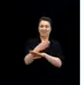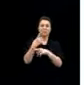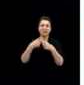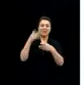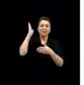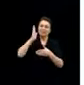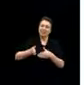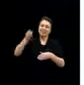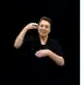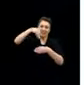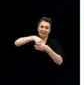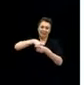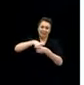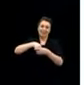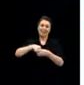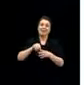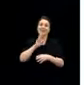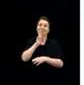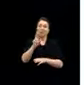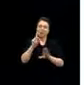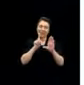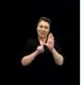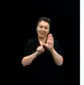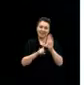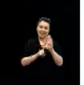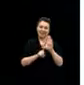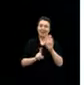proteção. Então, a resposta é a letra D.